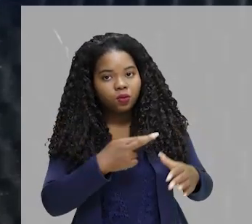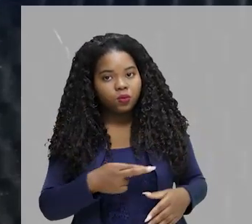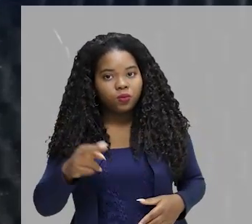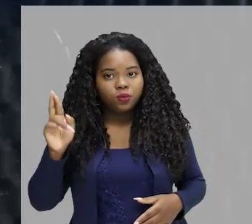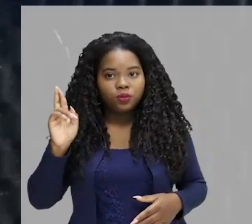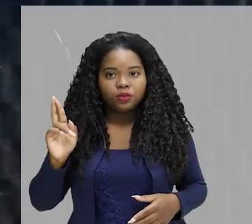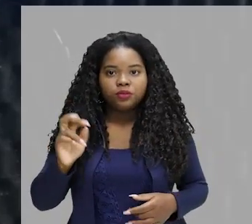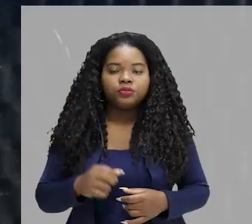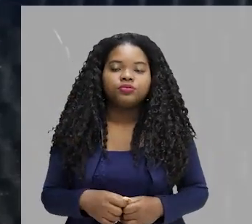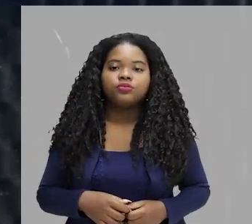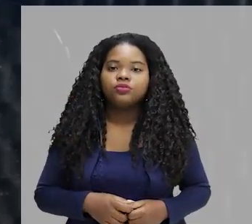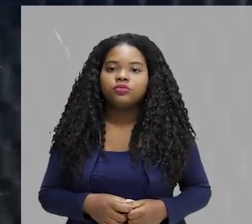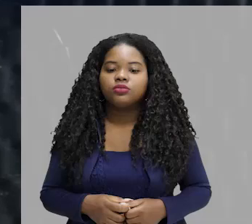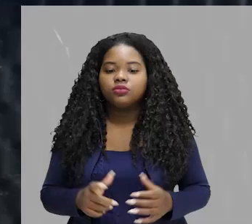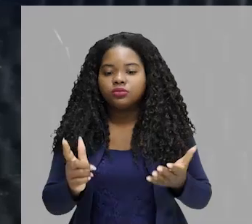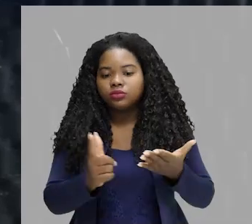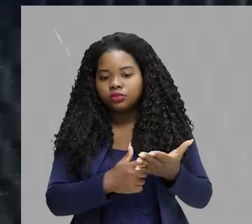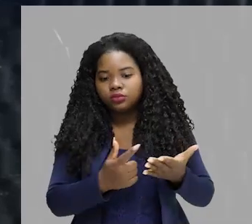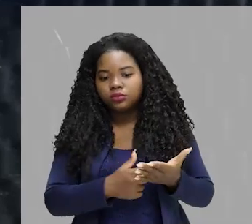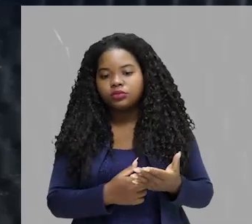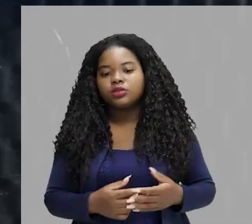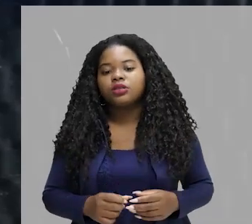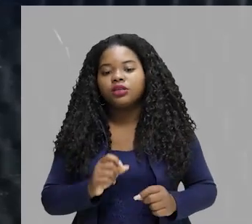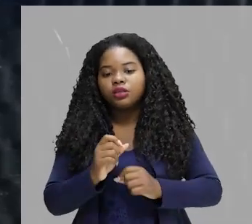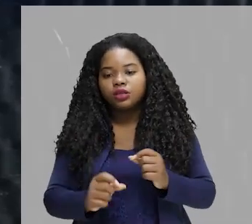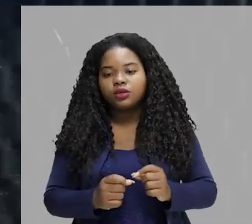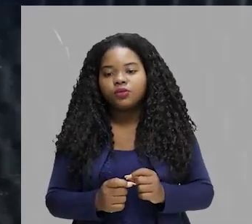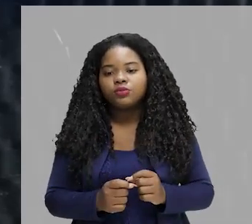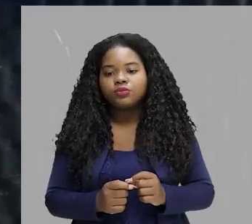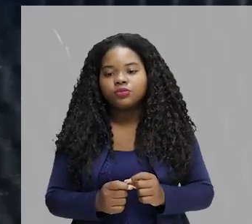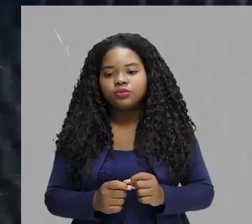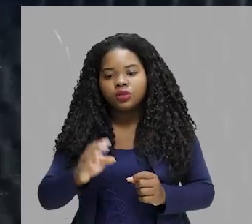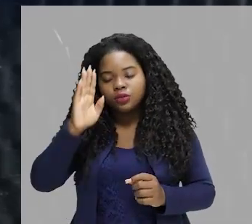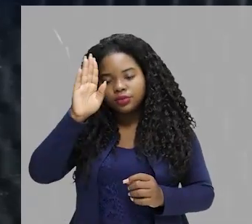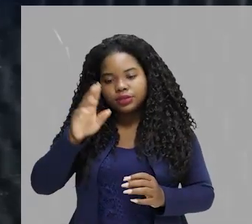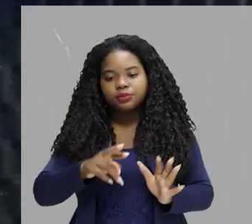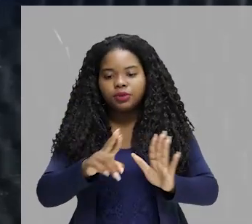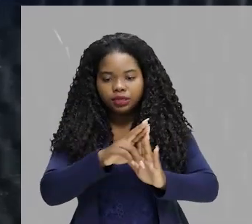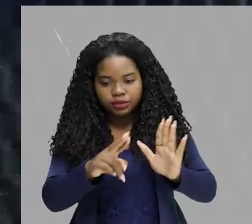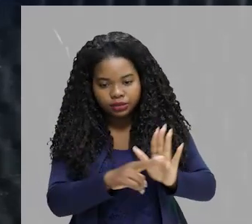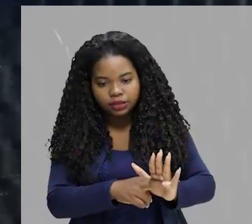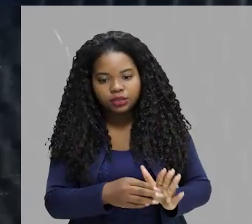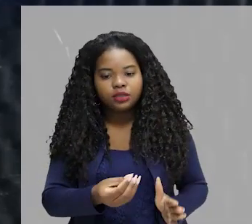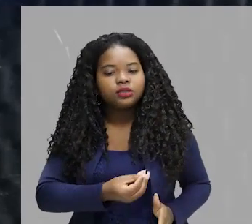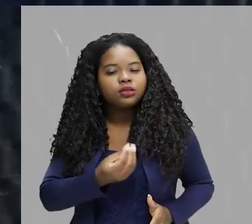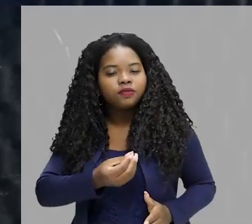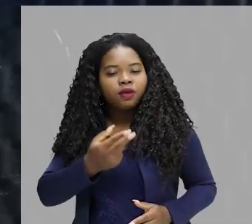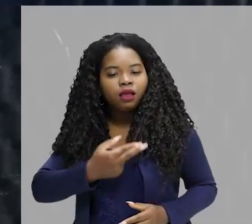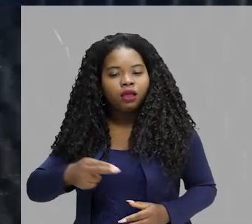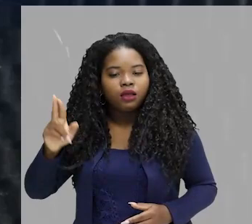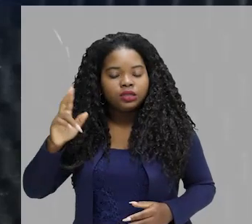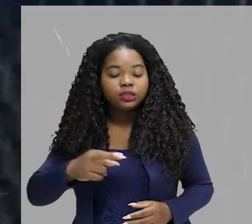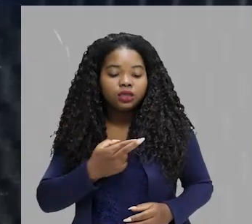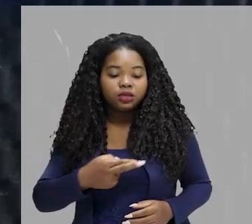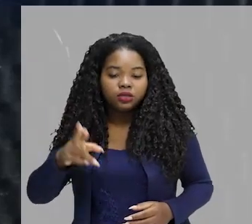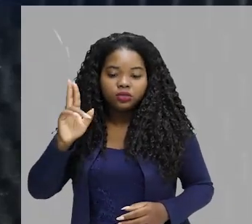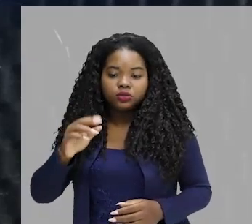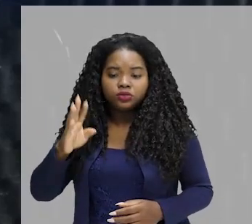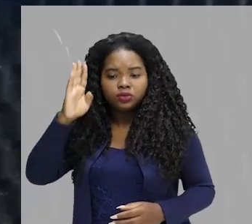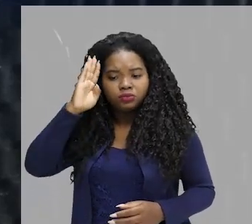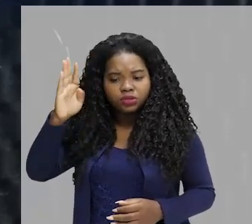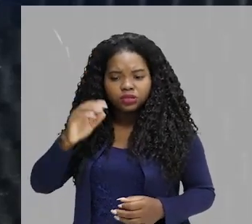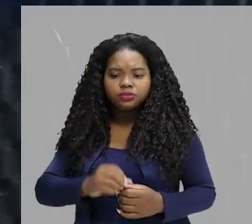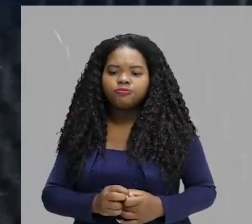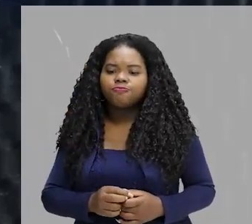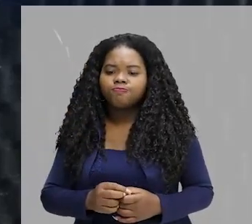nesse livro, que é o Fundamentos da Vida Religiosa, a gente tem ali a religião como algo fundamental na construção de